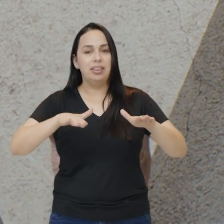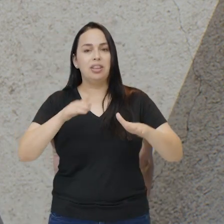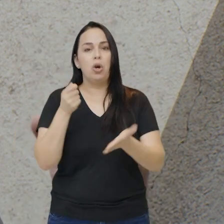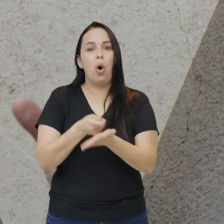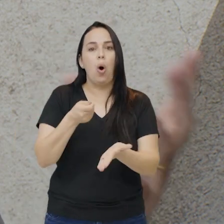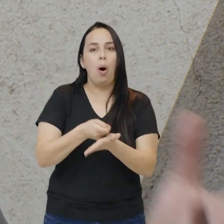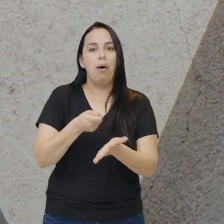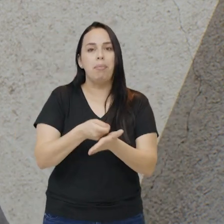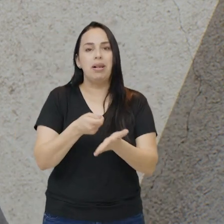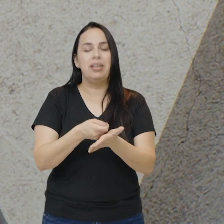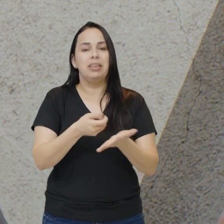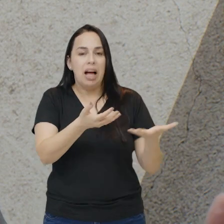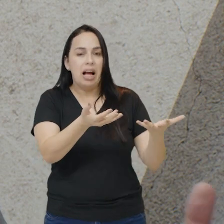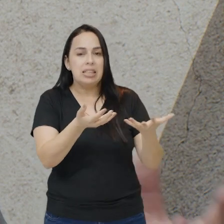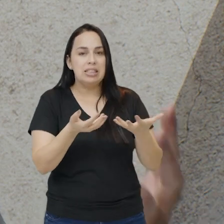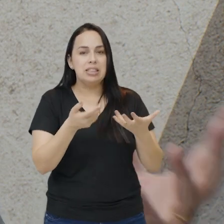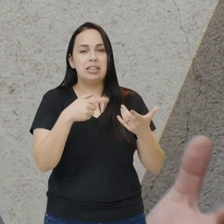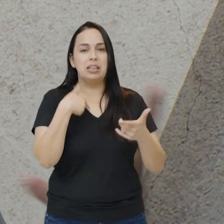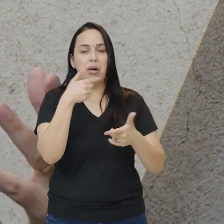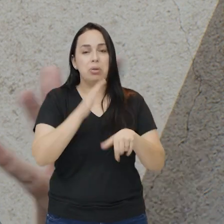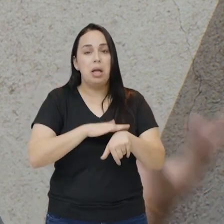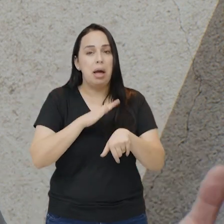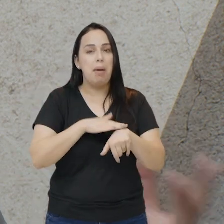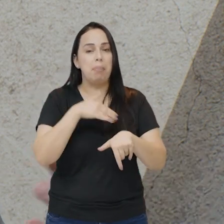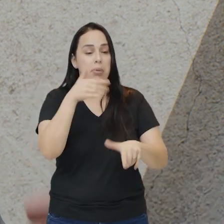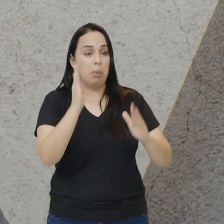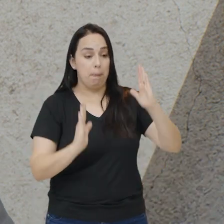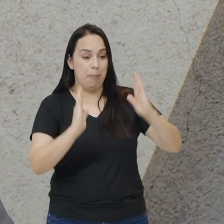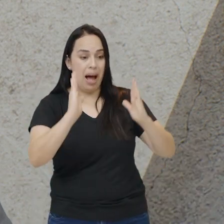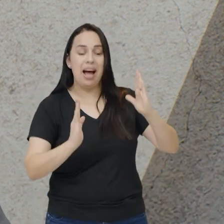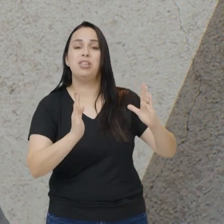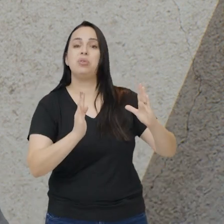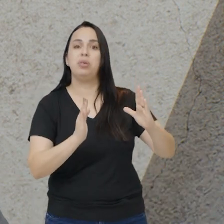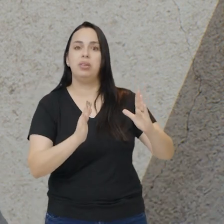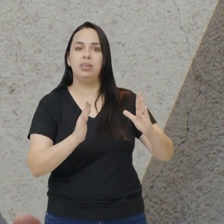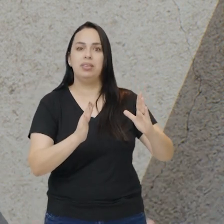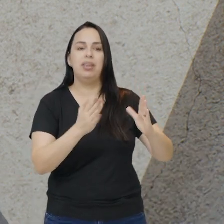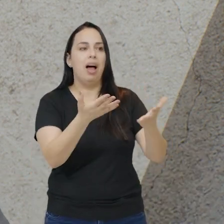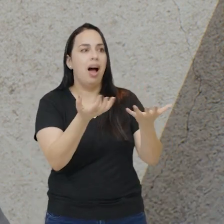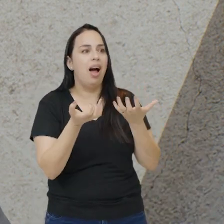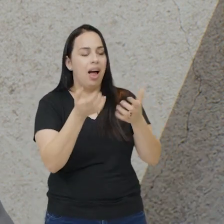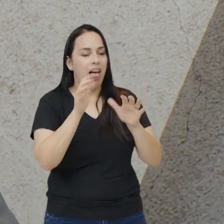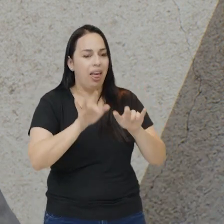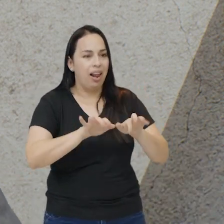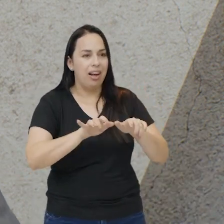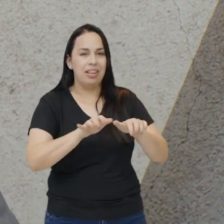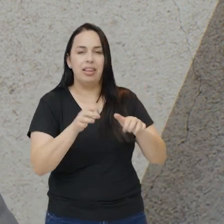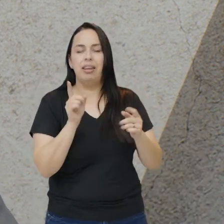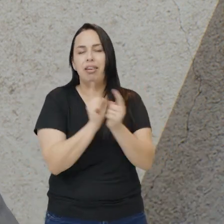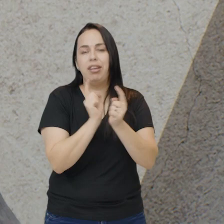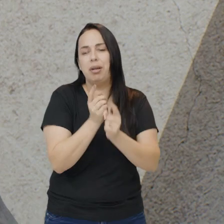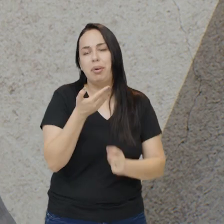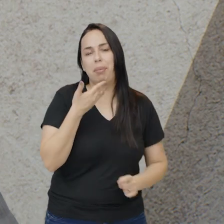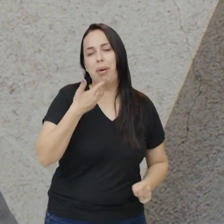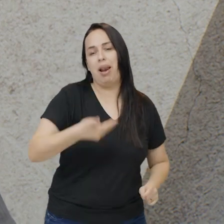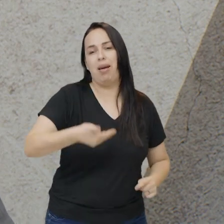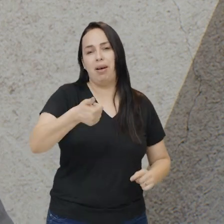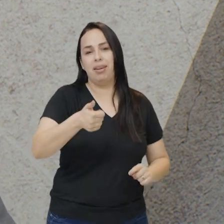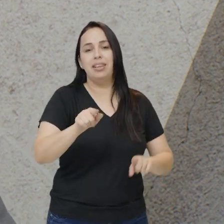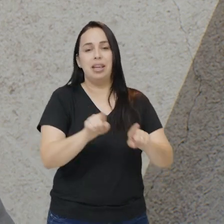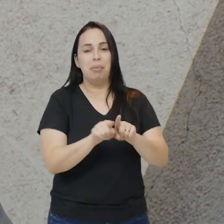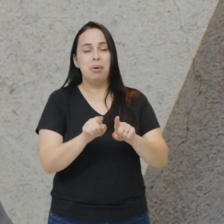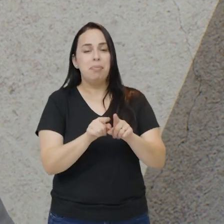cobrado essa questão de aderência aos tempos, aos prazos, justamente para garantir a melhor qualidade de vida, inclusive do